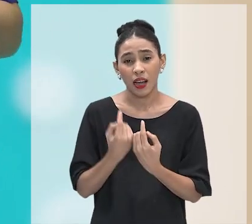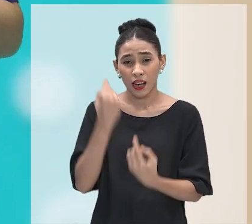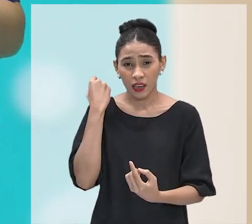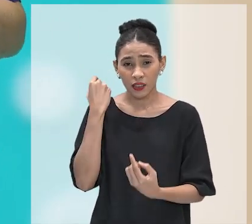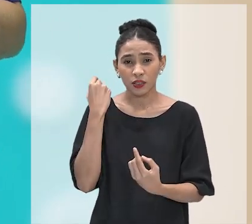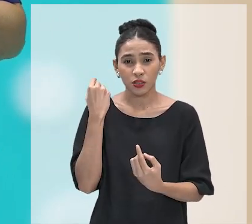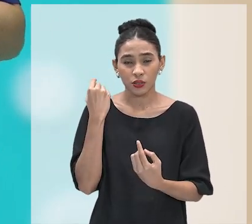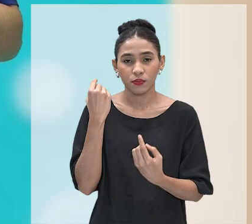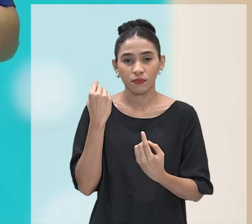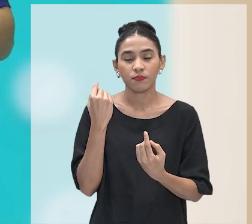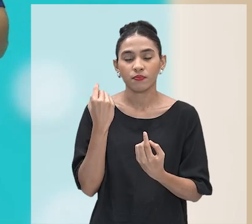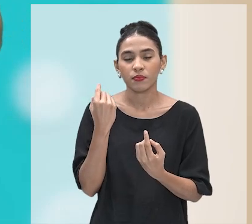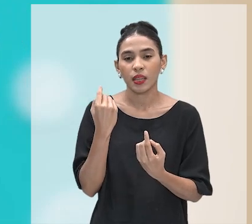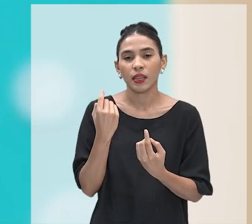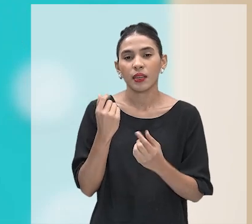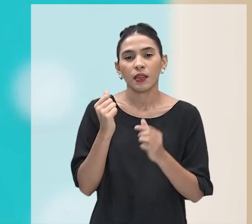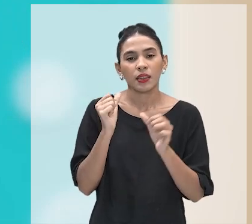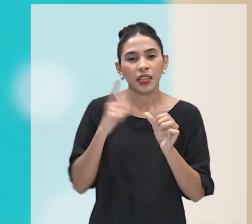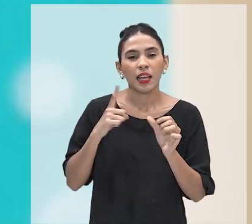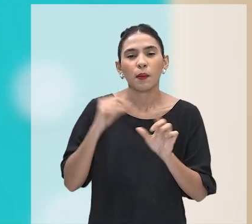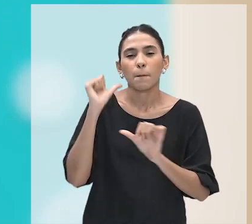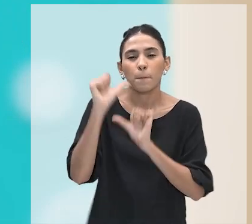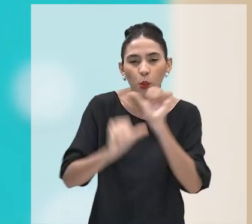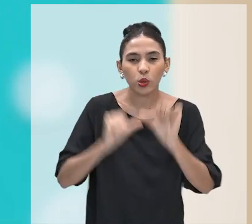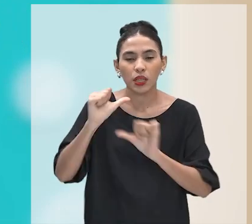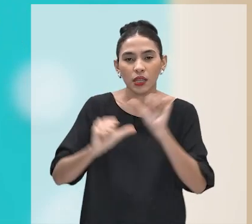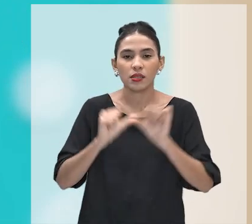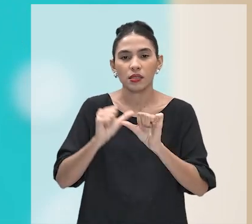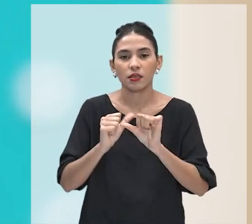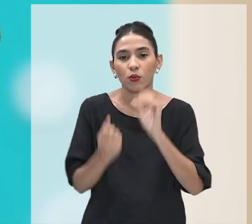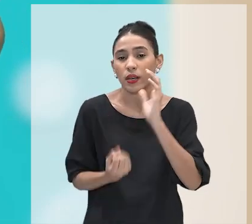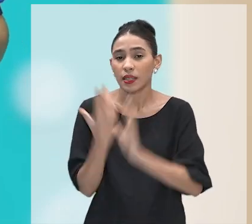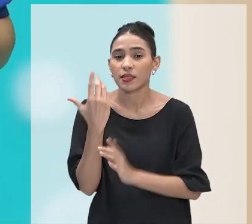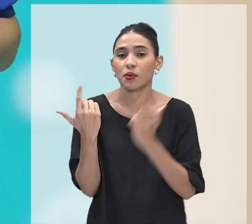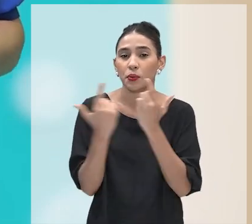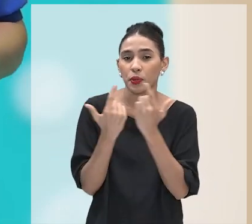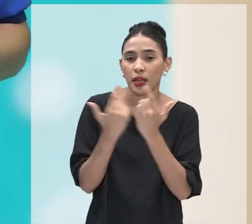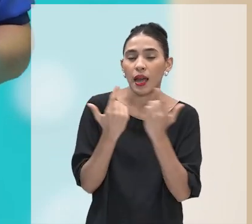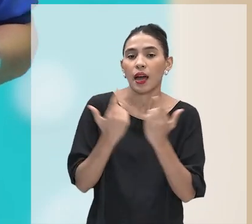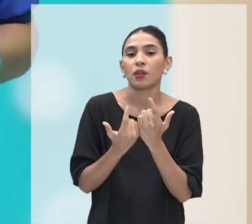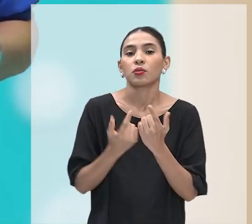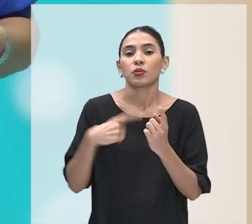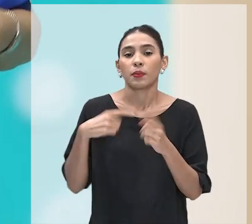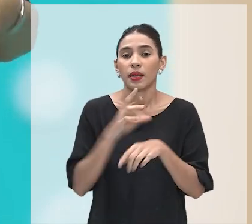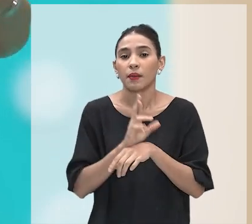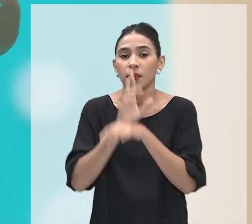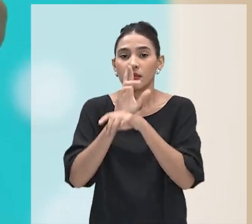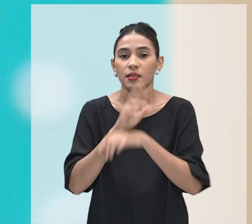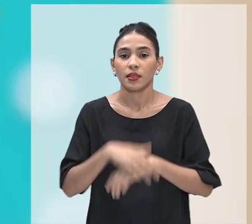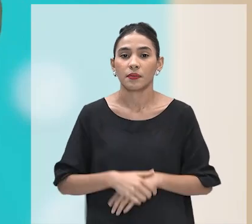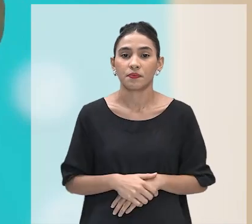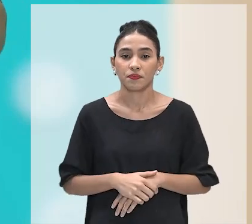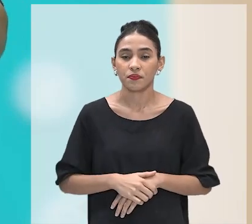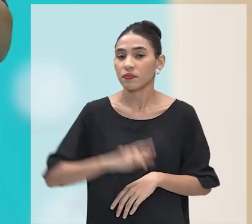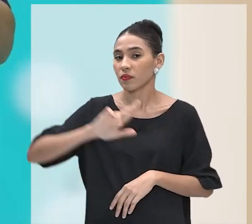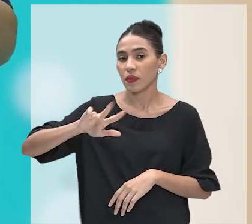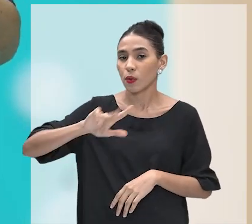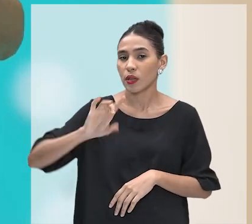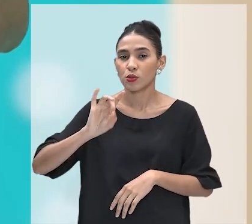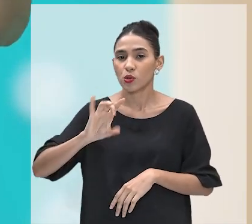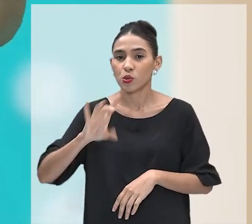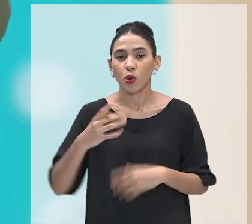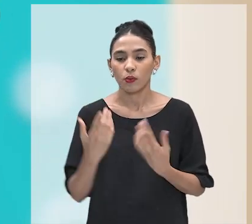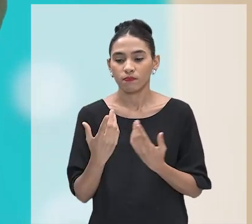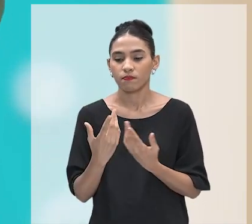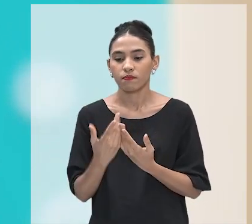igreja para trazer grandes artistas para encenar e representar. Então, não era só os artistas que